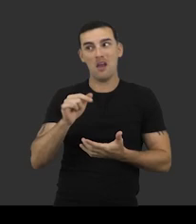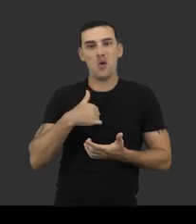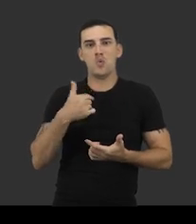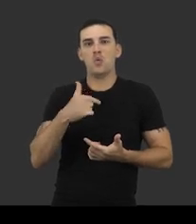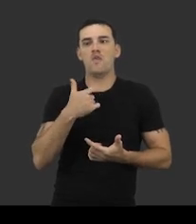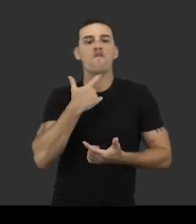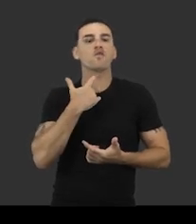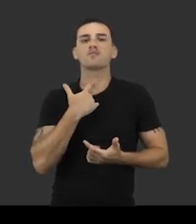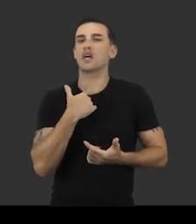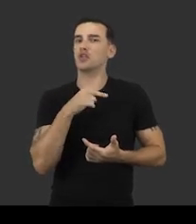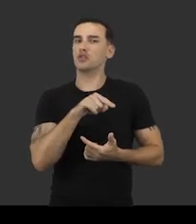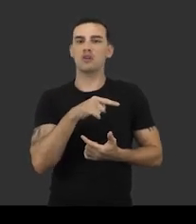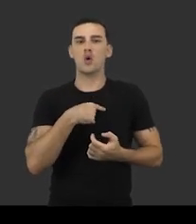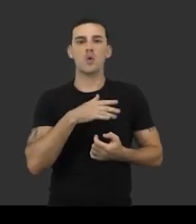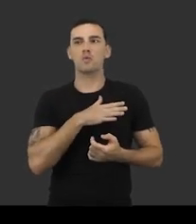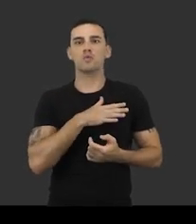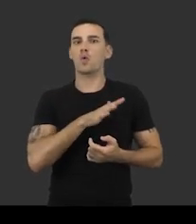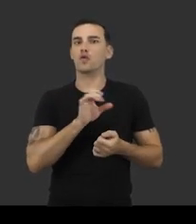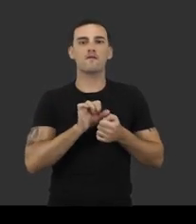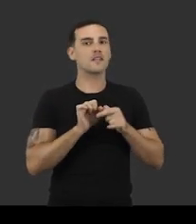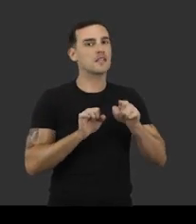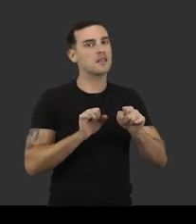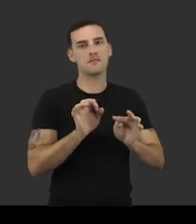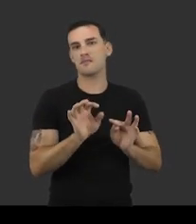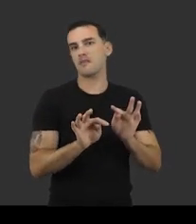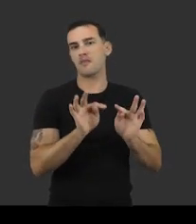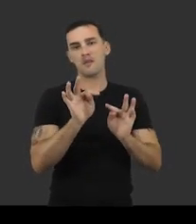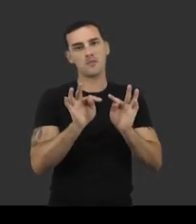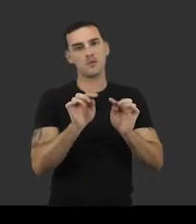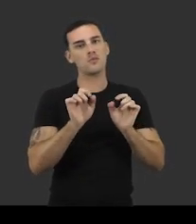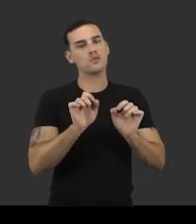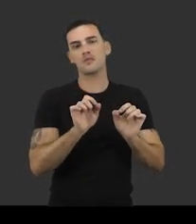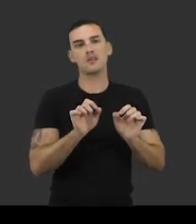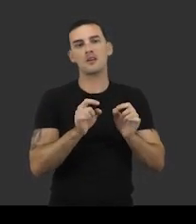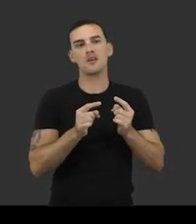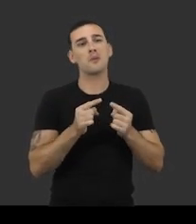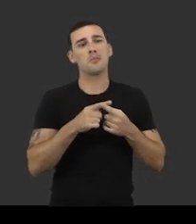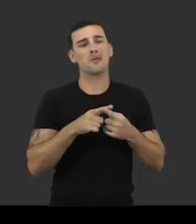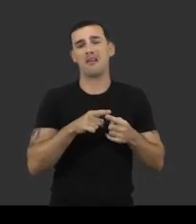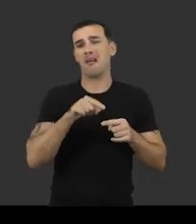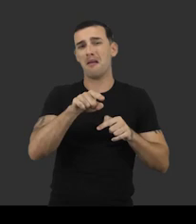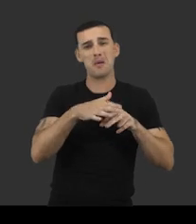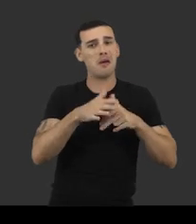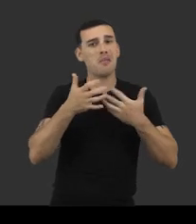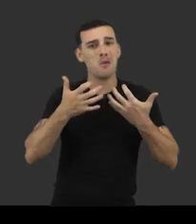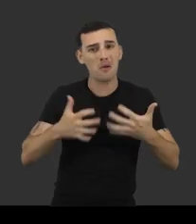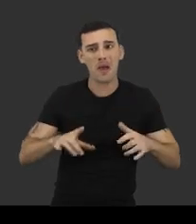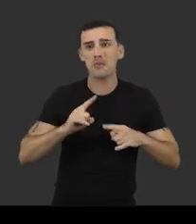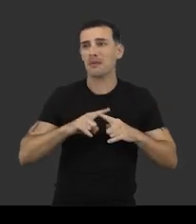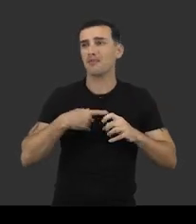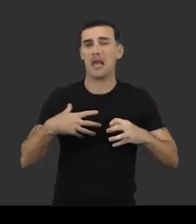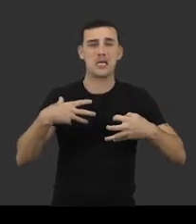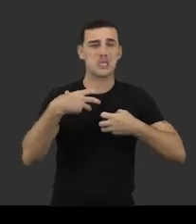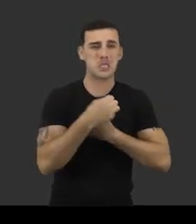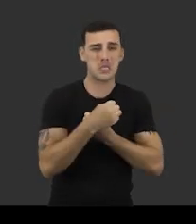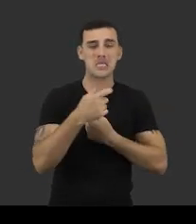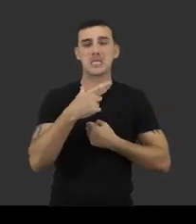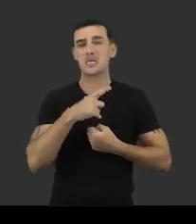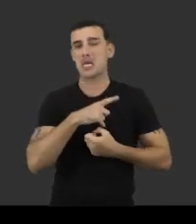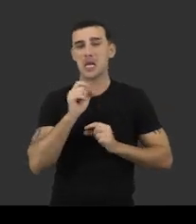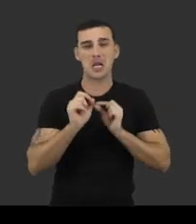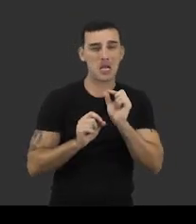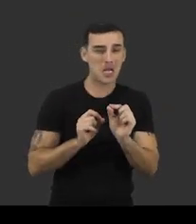vontade também. Eu não gostaria de estar fazendo esse tratamento contra a vontade do paciente, tendo que segurá-lo, tendo que contê-lo,